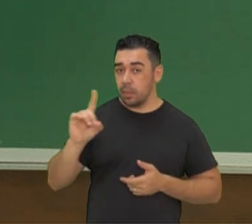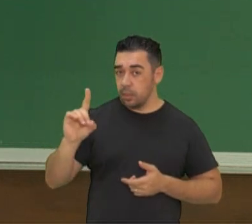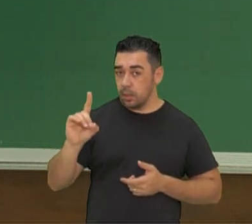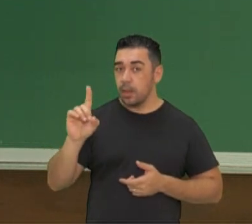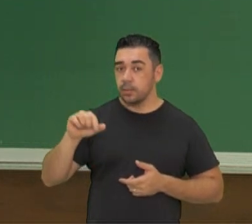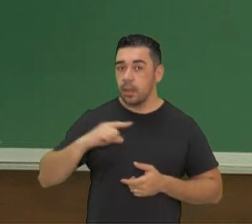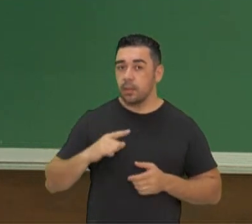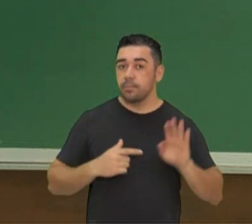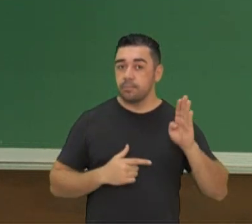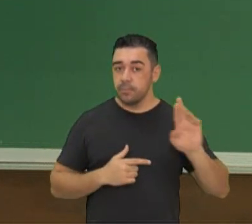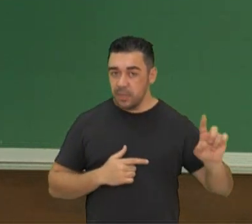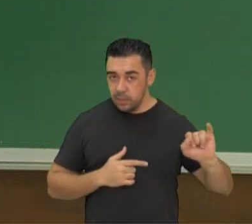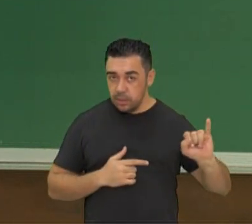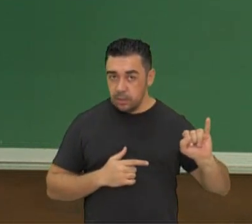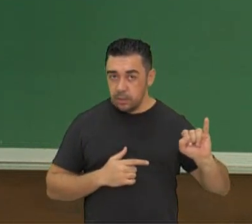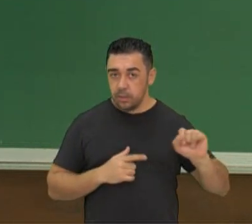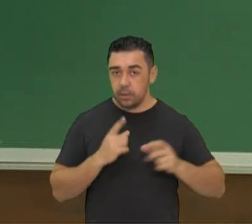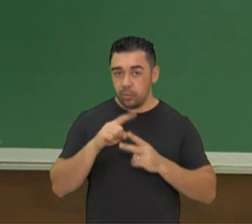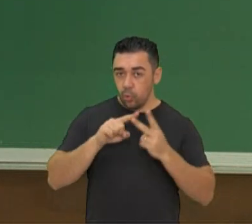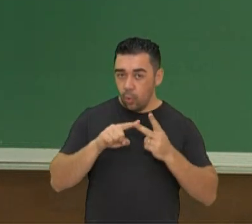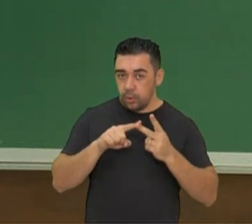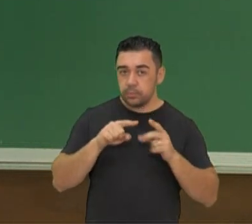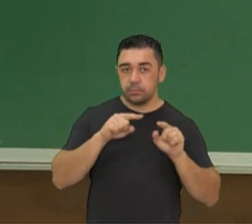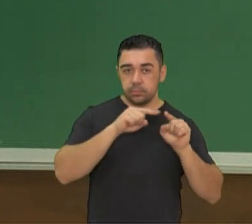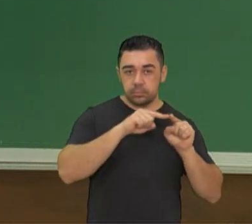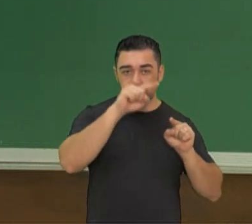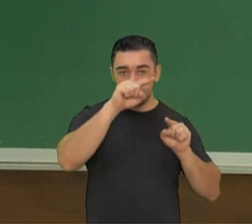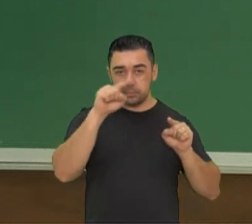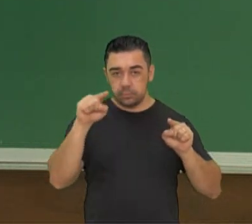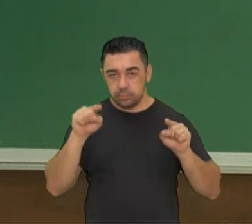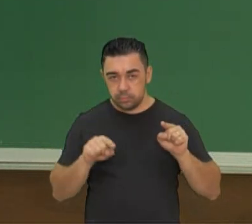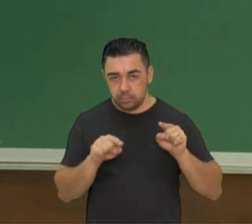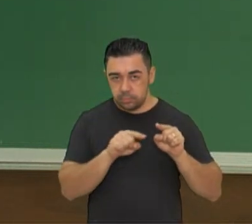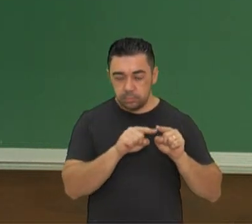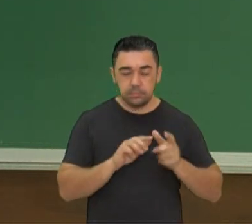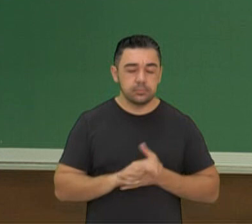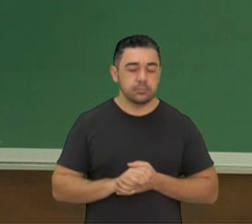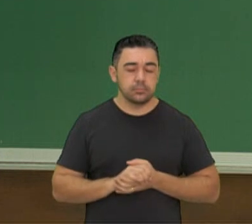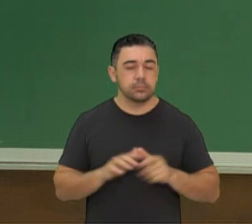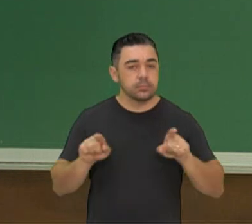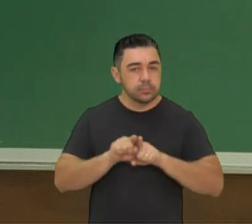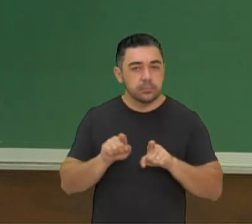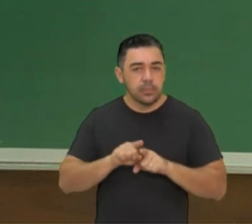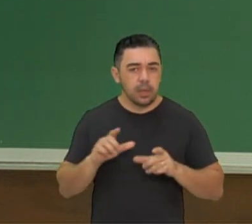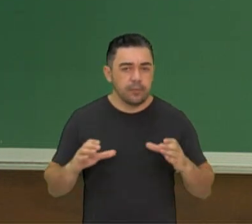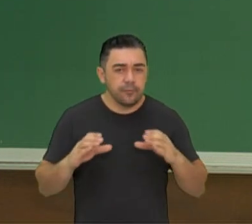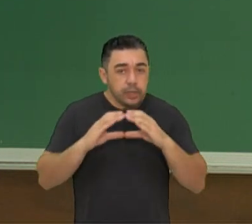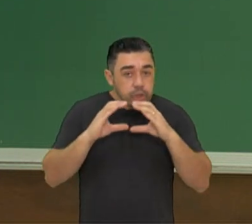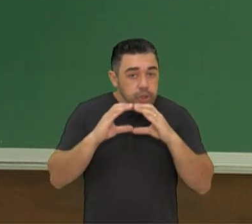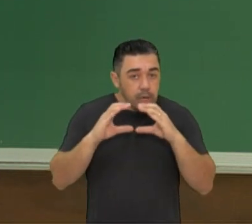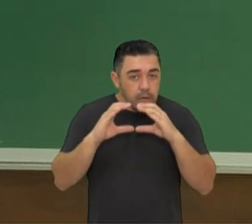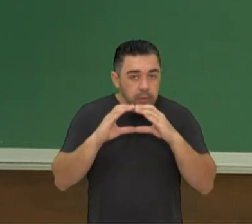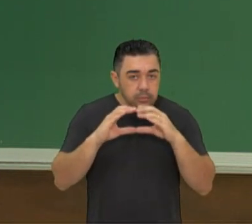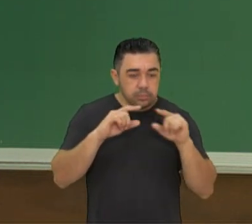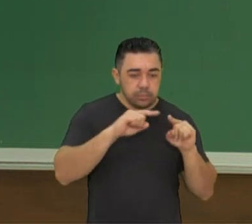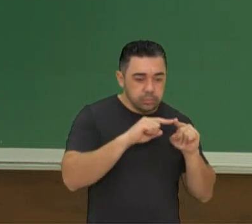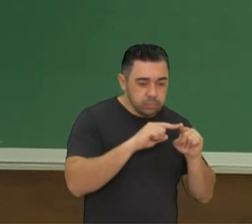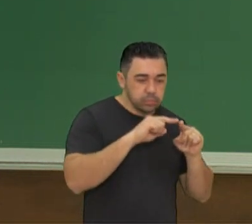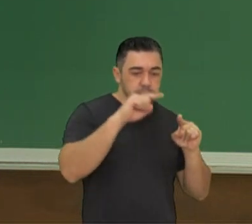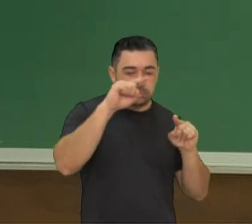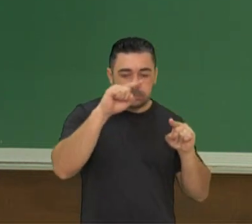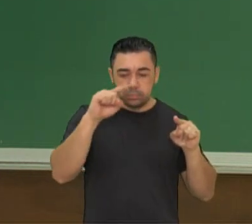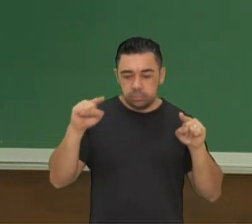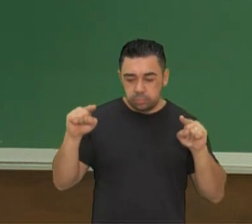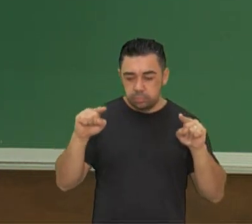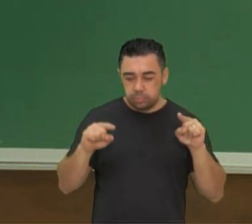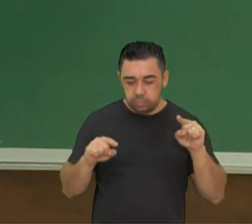é bidimensional, tem 2 dimensões apenas, tá bom? Além disso, é uma figura fechada, tá? Não é